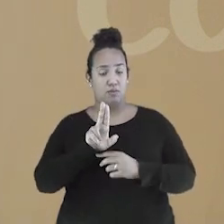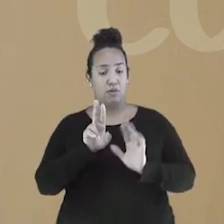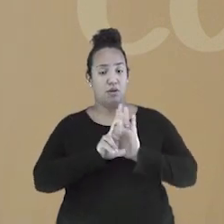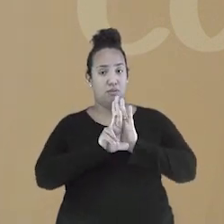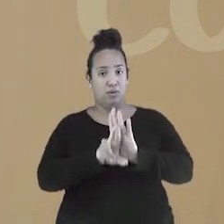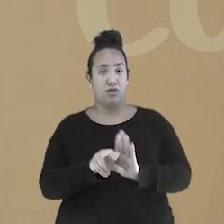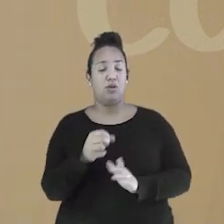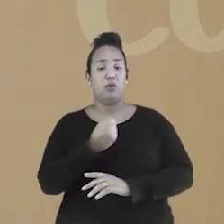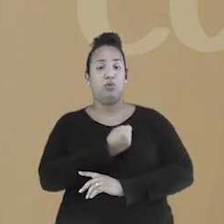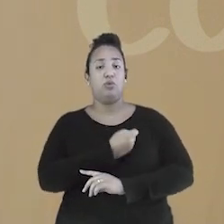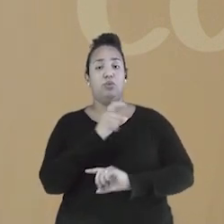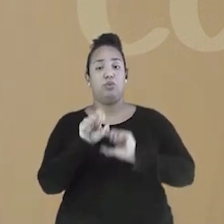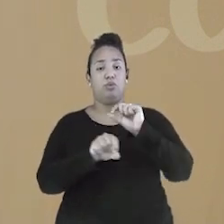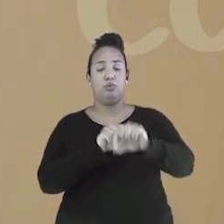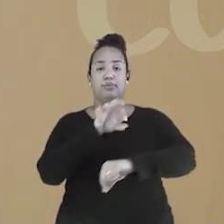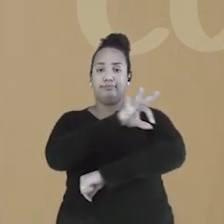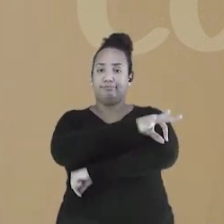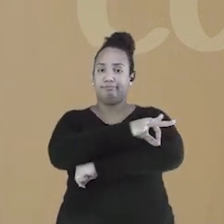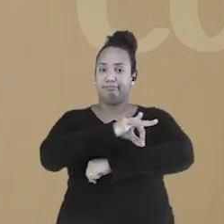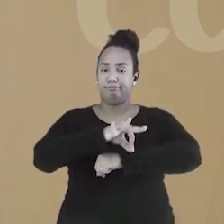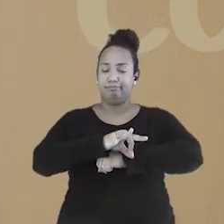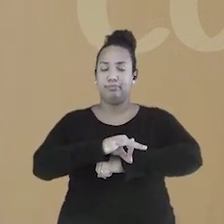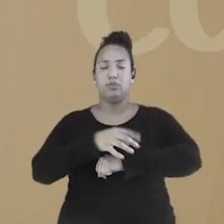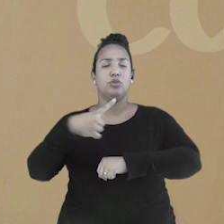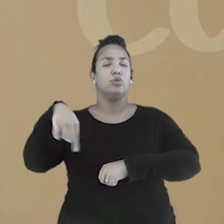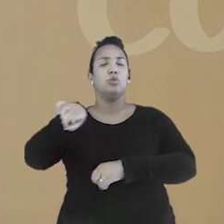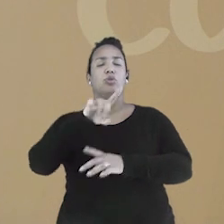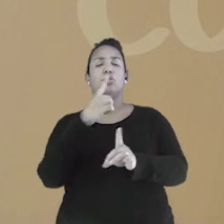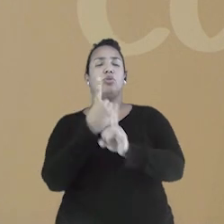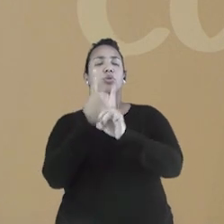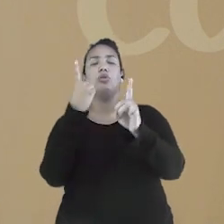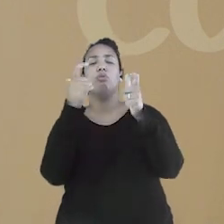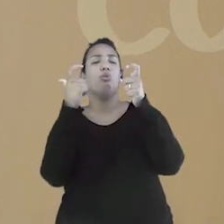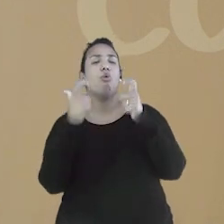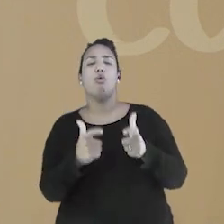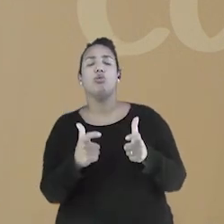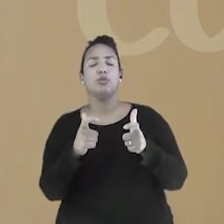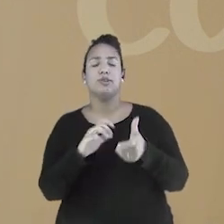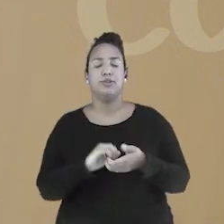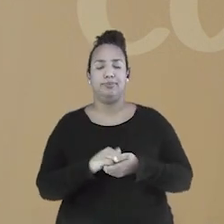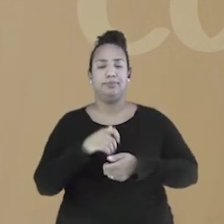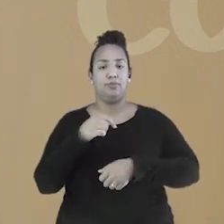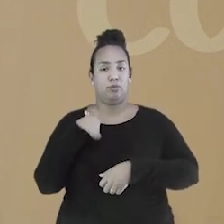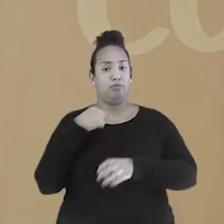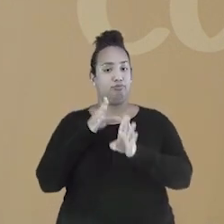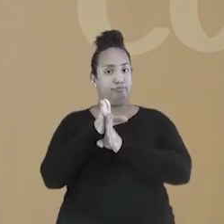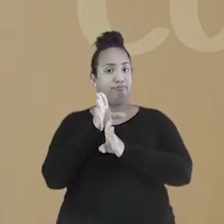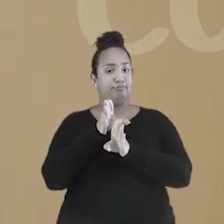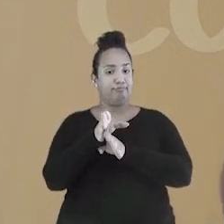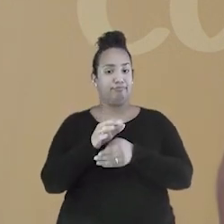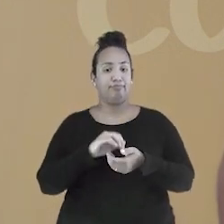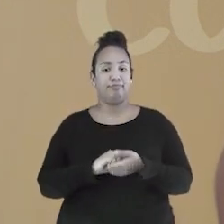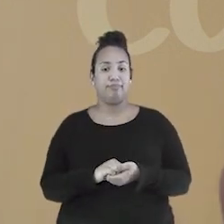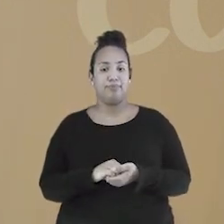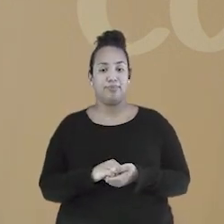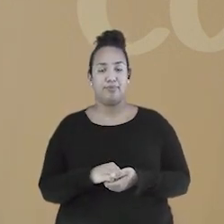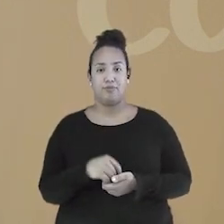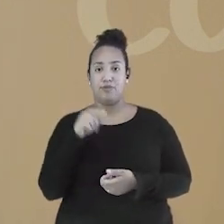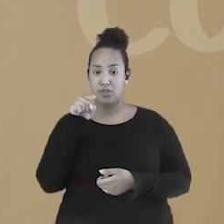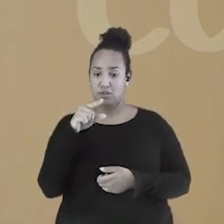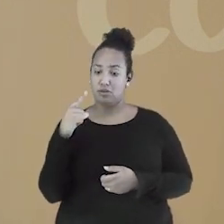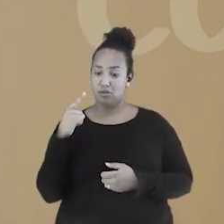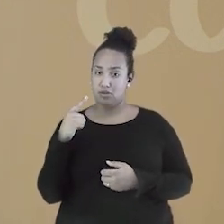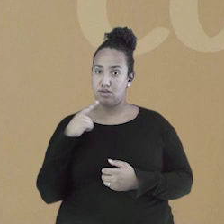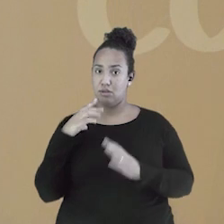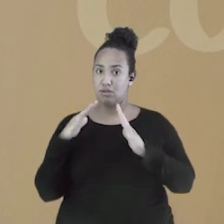Onde será que encontramos essa reta numérica no nosso dia a dia? Vou te dar uma dica. Você tem uma aí mesmo no seu